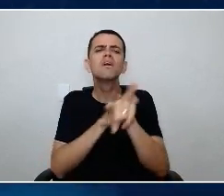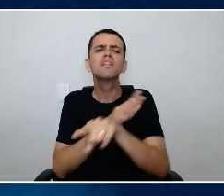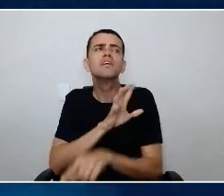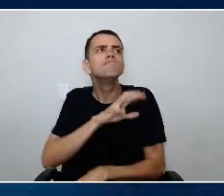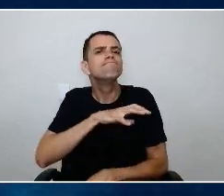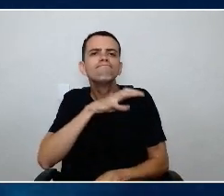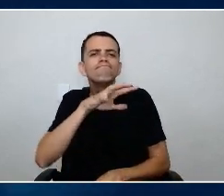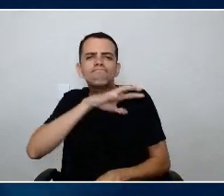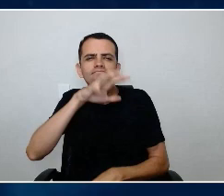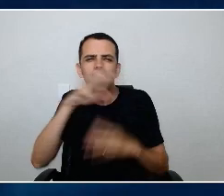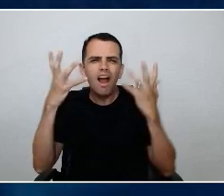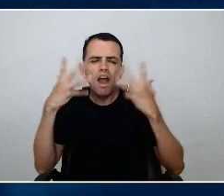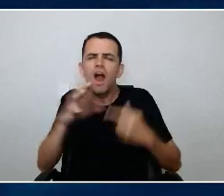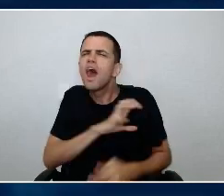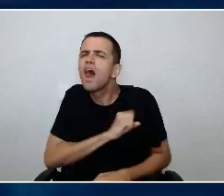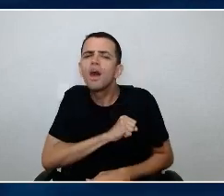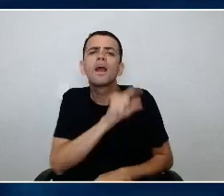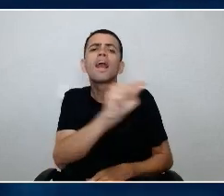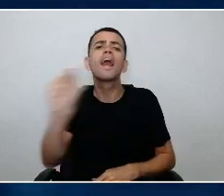Eu também